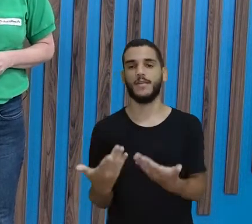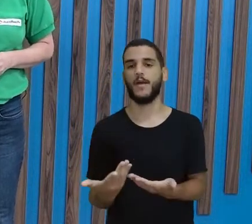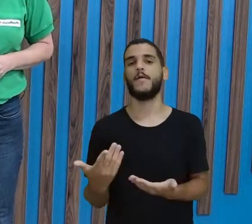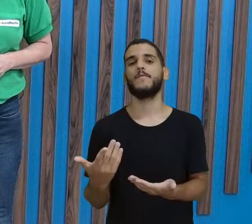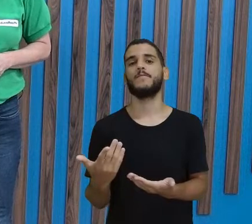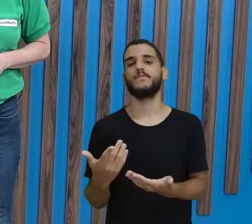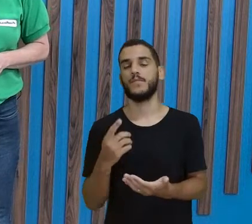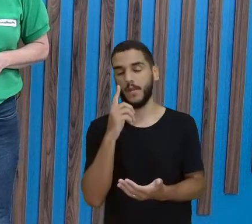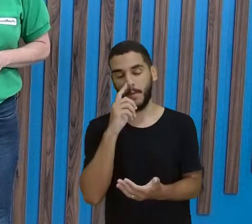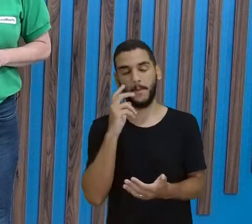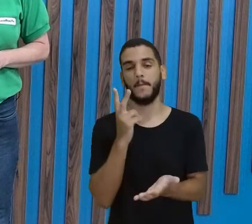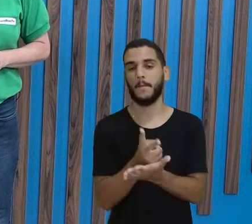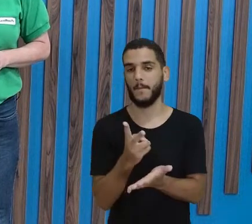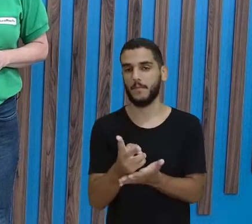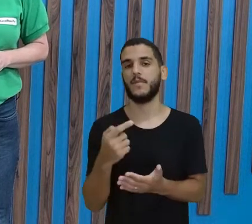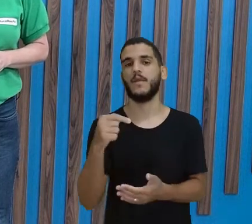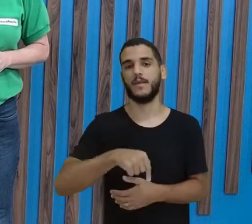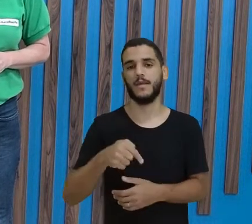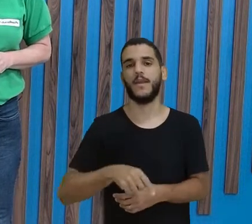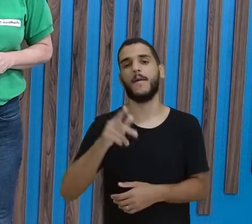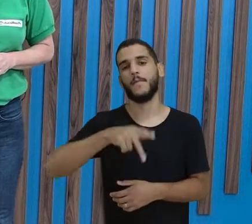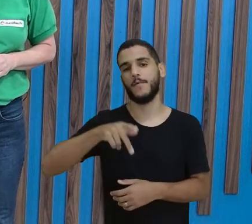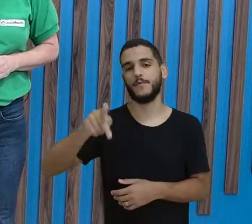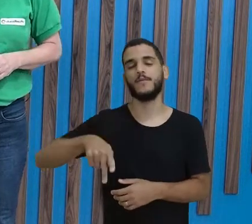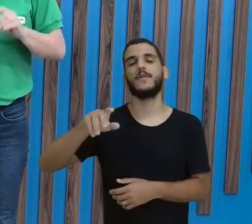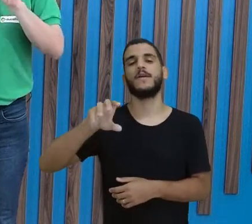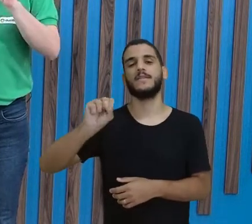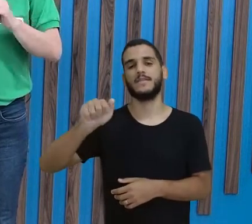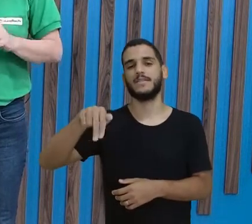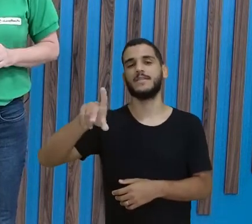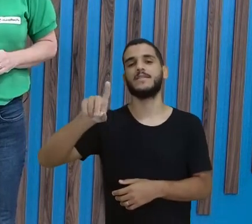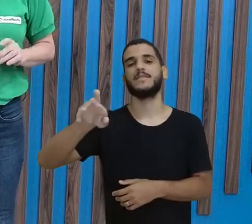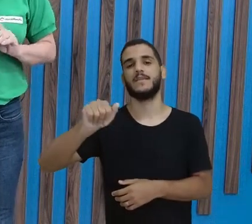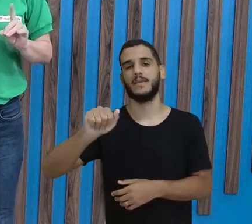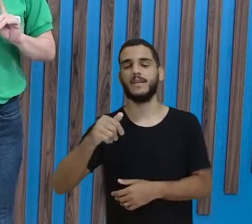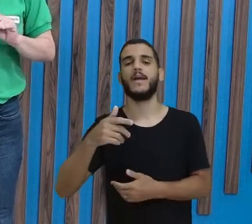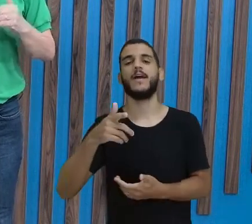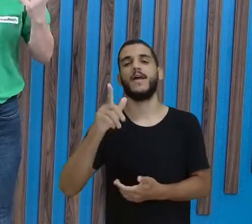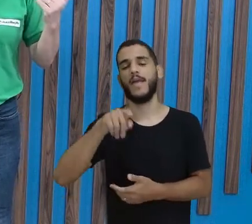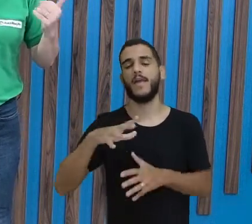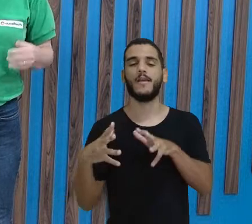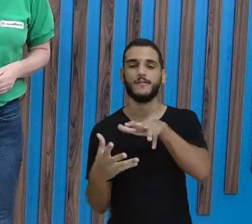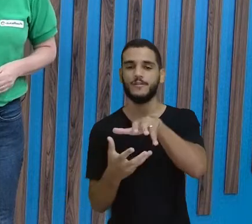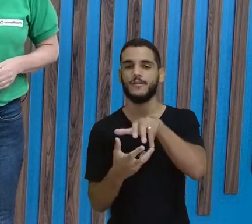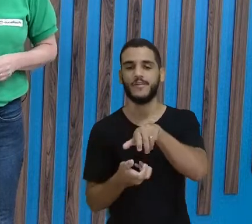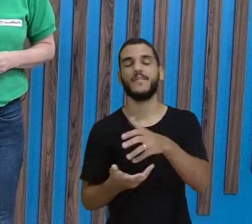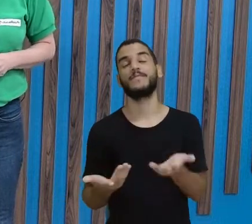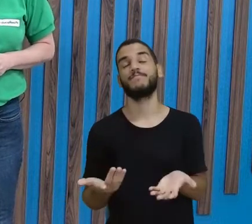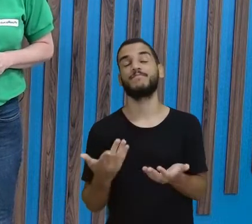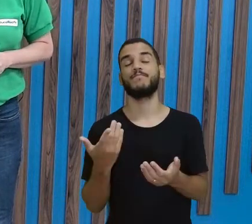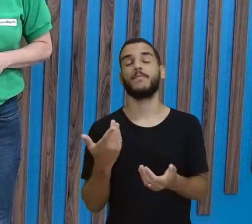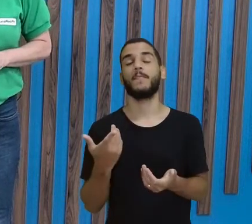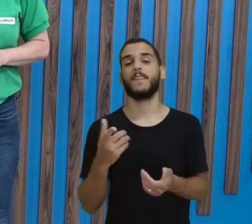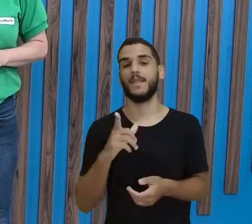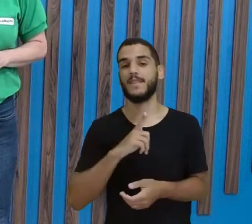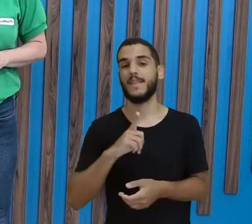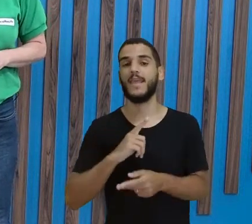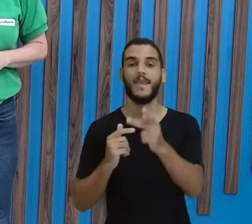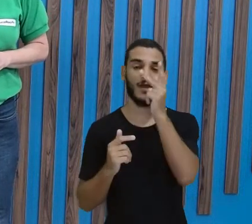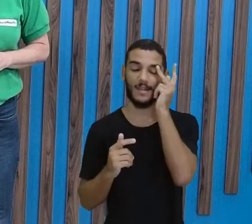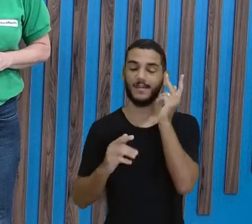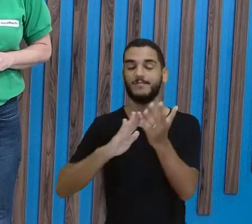é aula de Geografia com a professora Sandra Duarte, tá bom? Também, não somente comigo, a professora Keise, mas também o Clisma hoje está